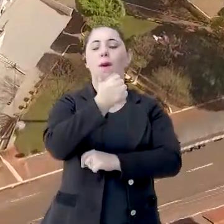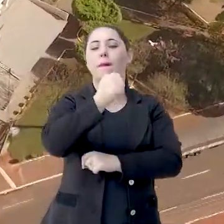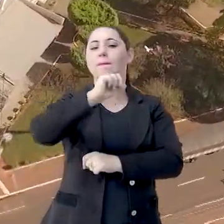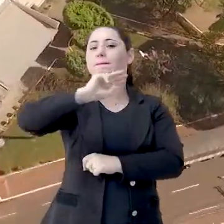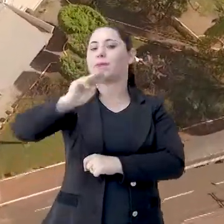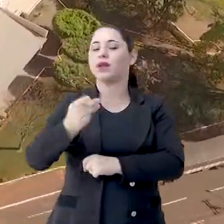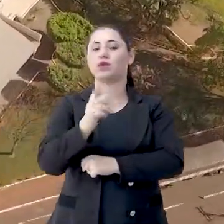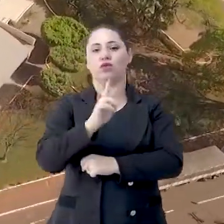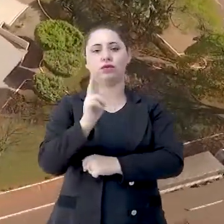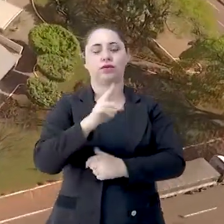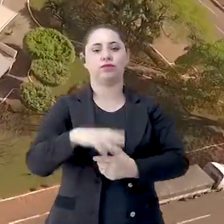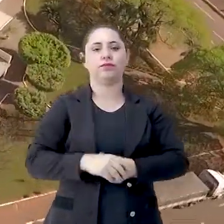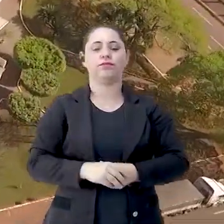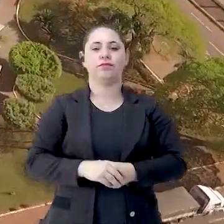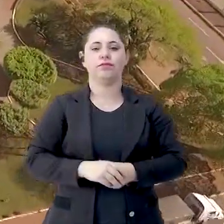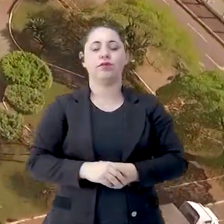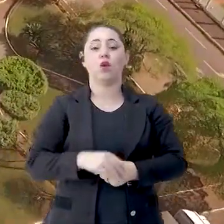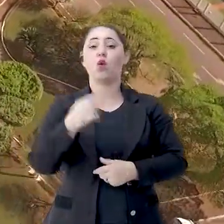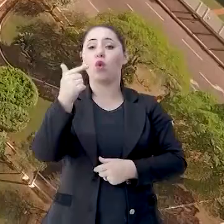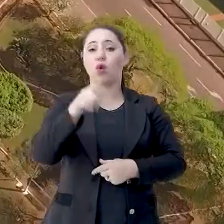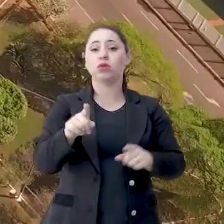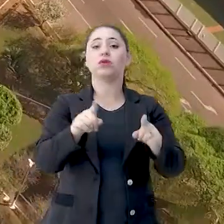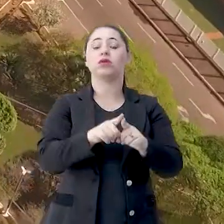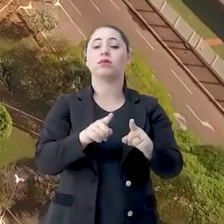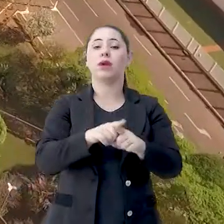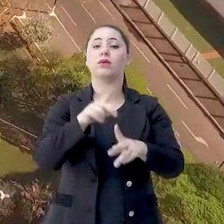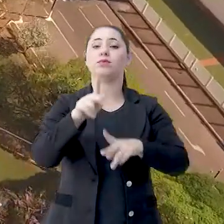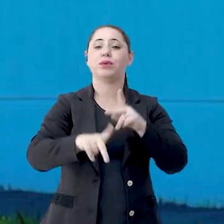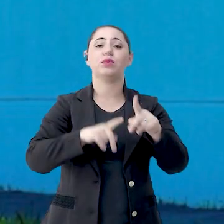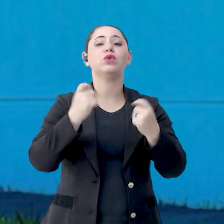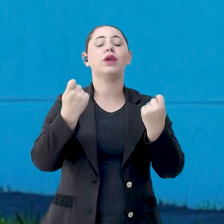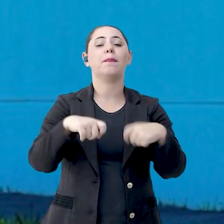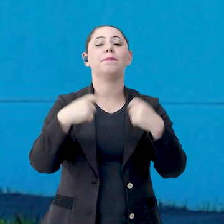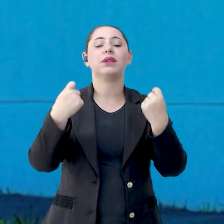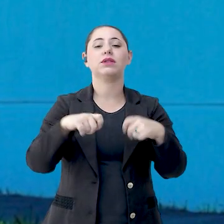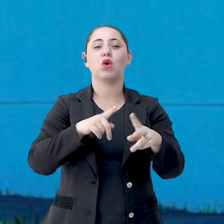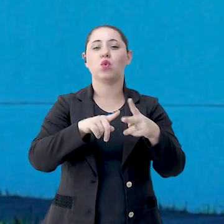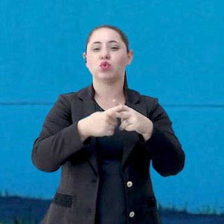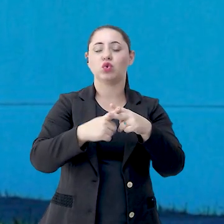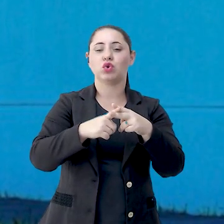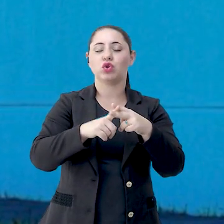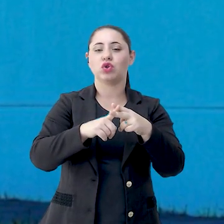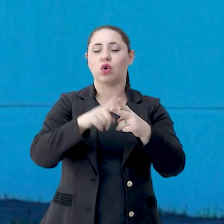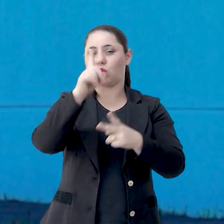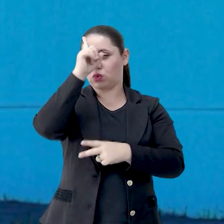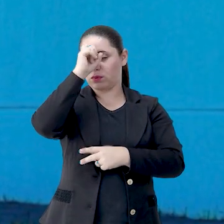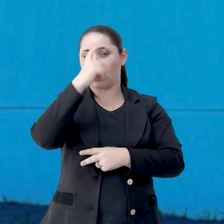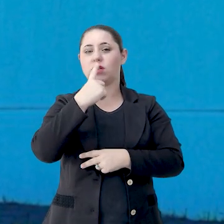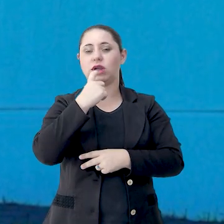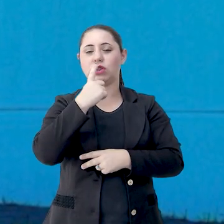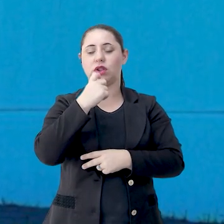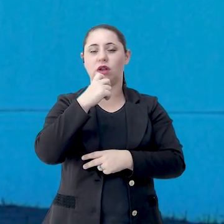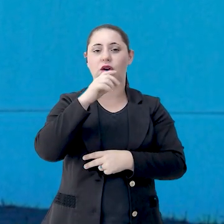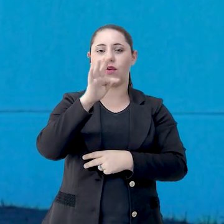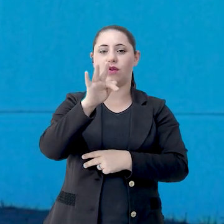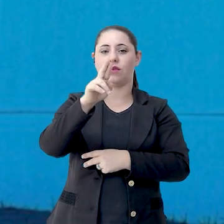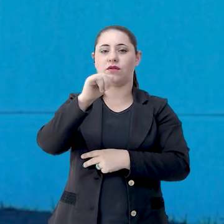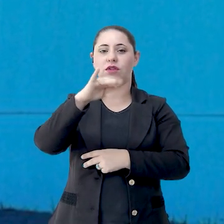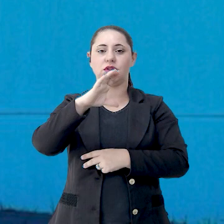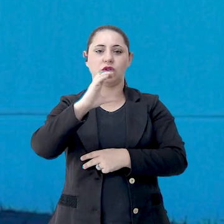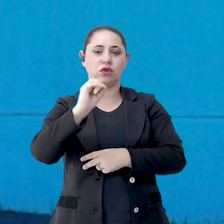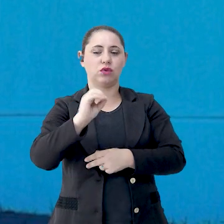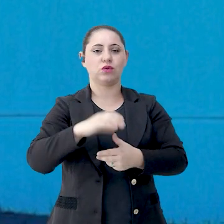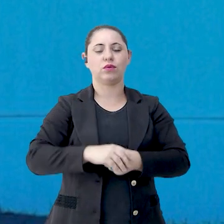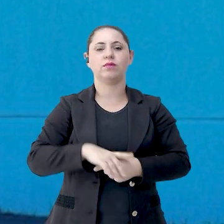com um investimento de mais de R$1 milhão. Outra demanda da população é a reforma do Hospital